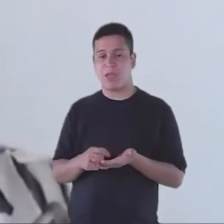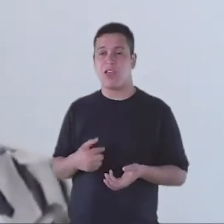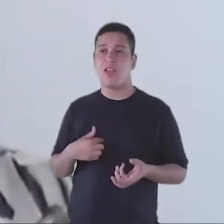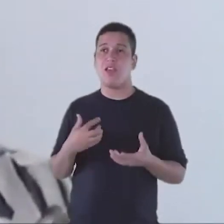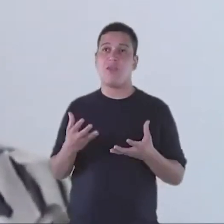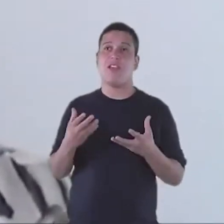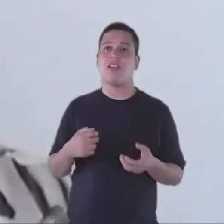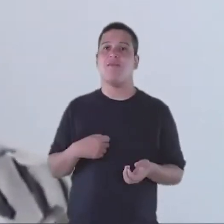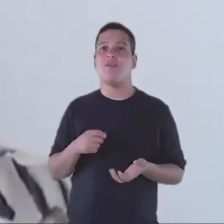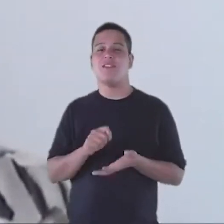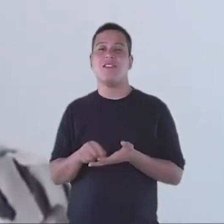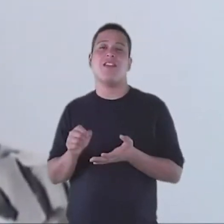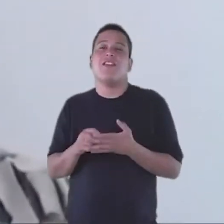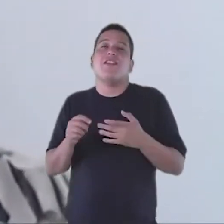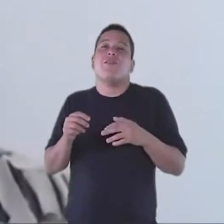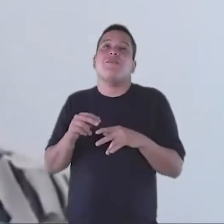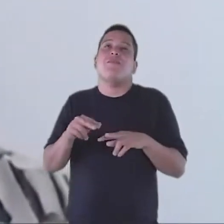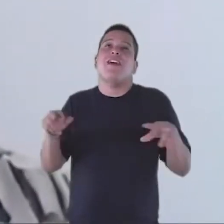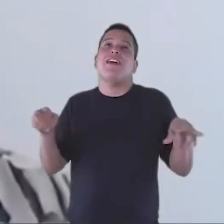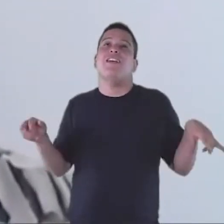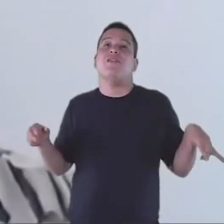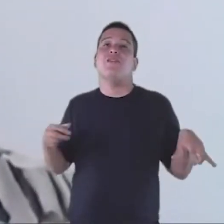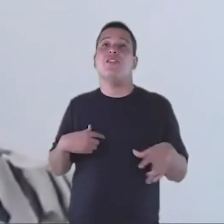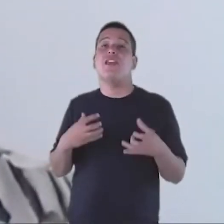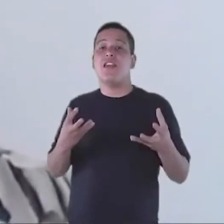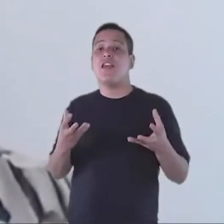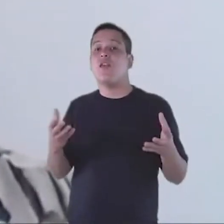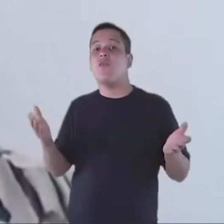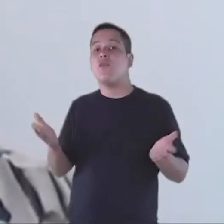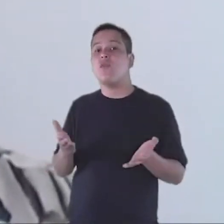Hoje eu quero ser semente.